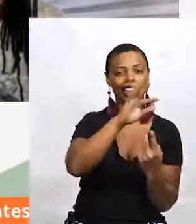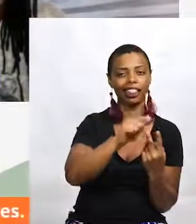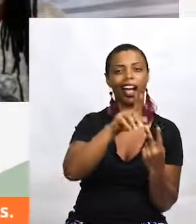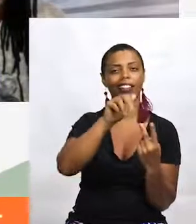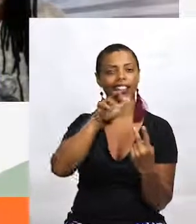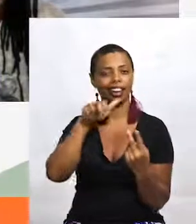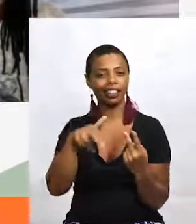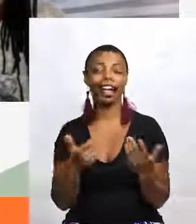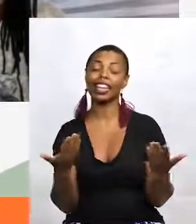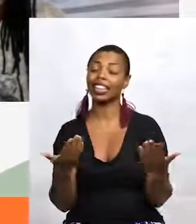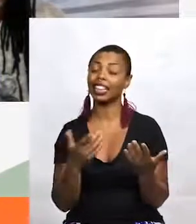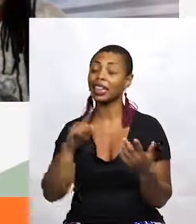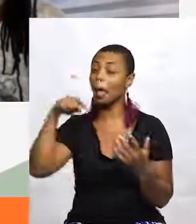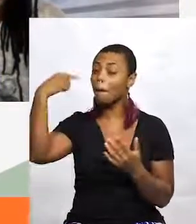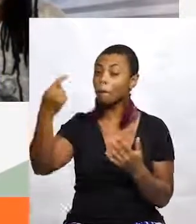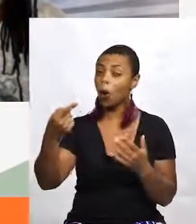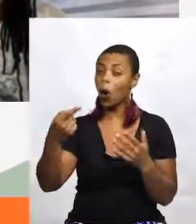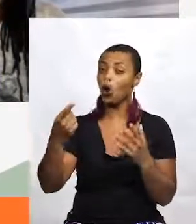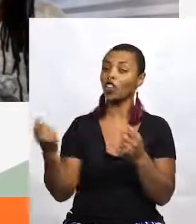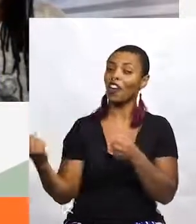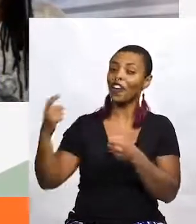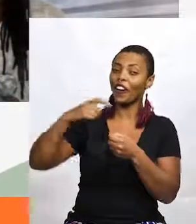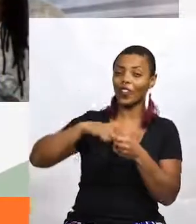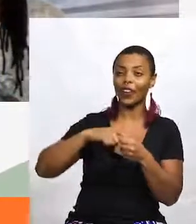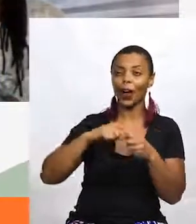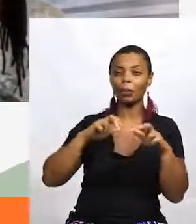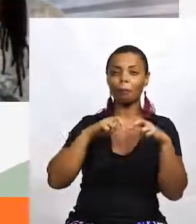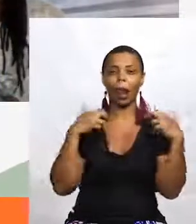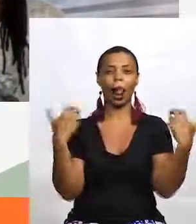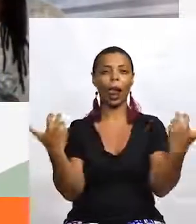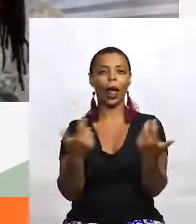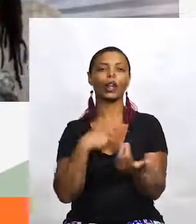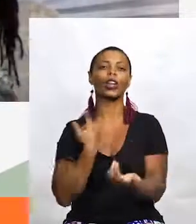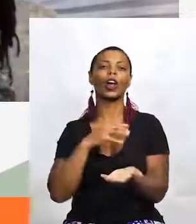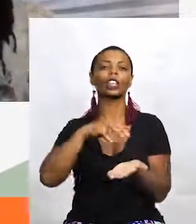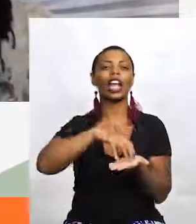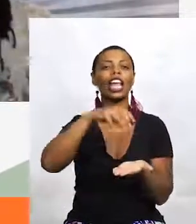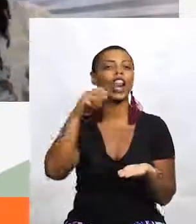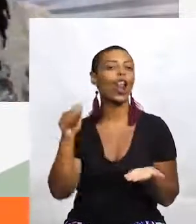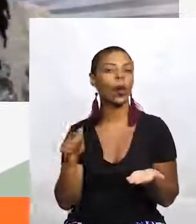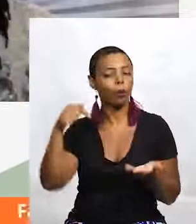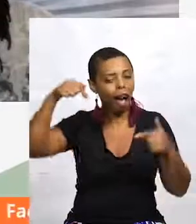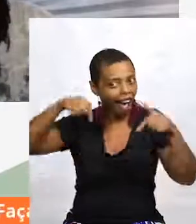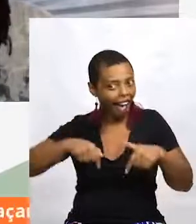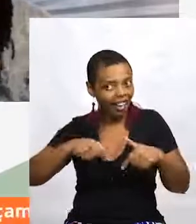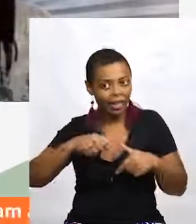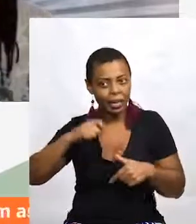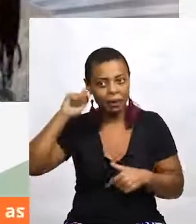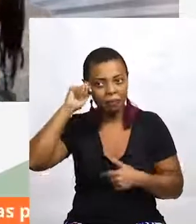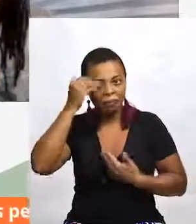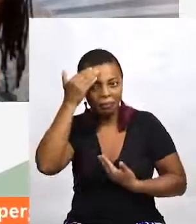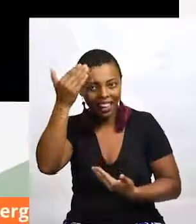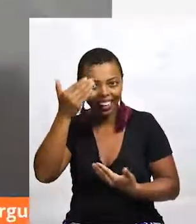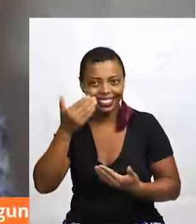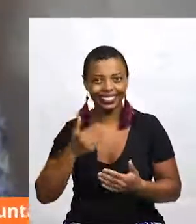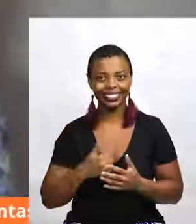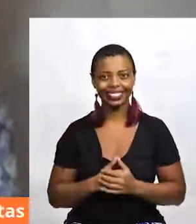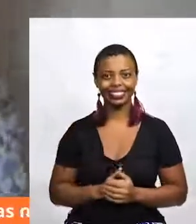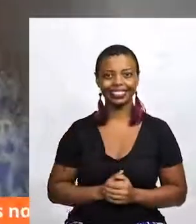na parte 2 com essa mesa linda, com esse nosso quilombo aqui. Gratidão, viu? Tá joia.